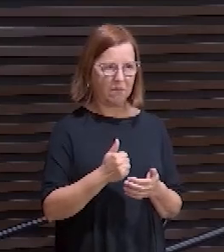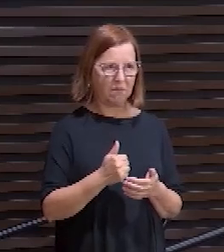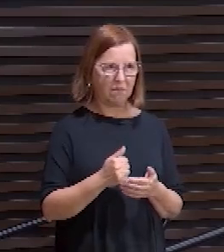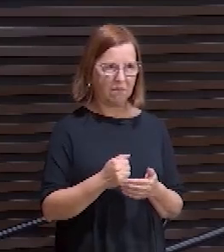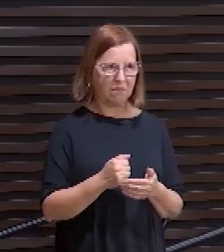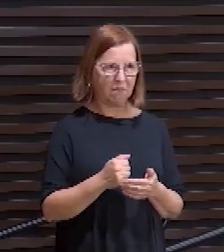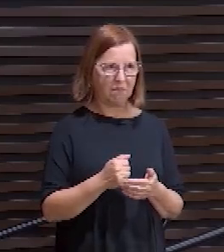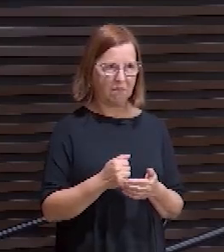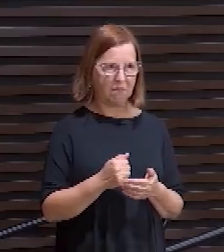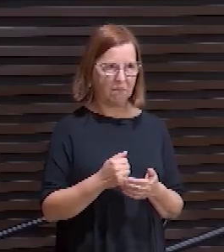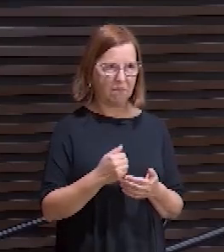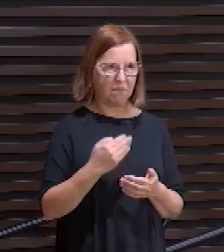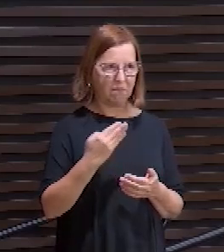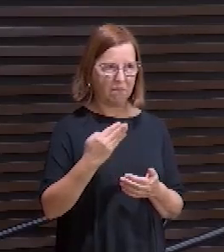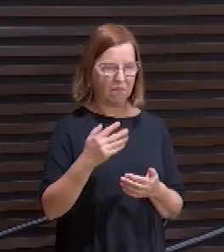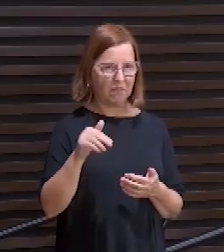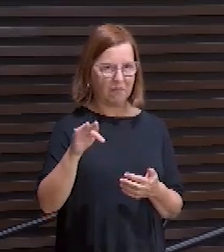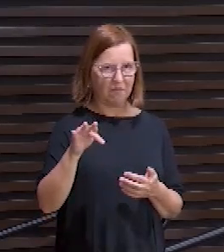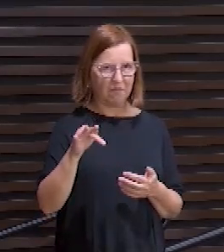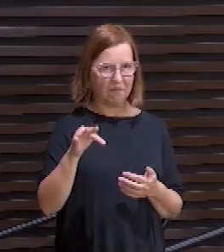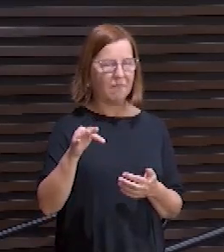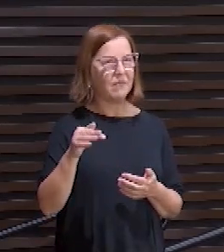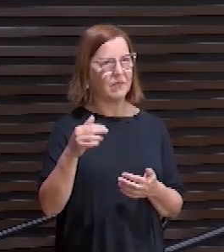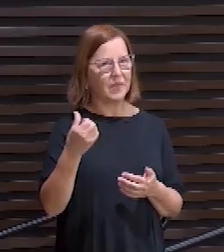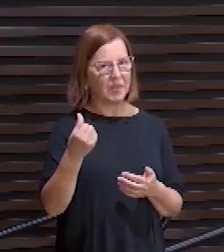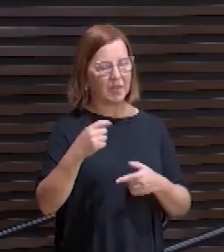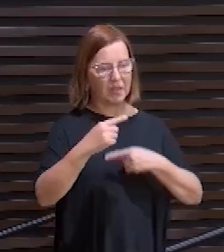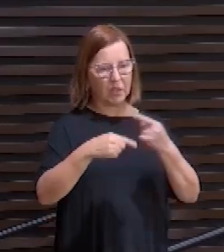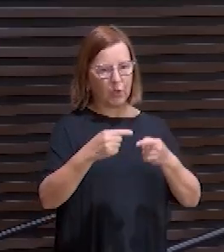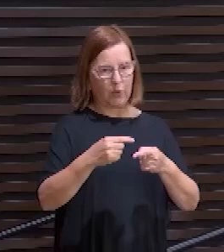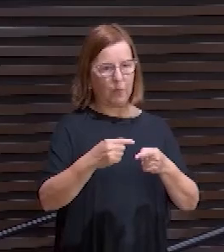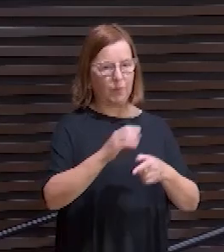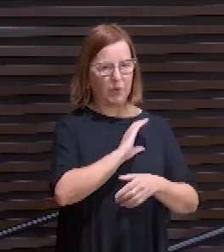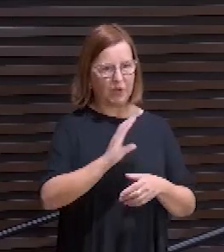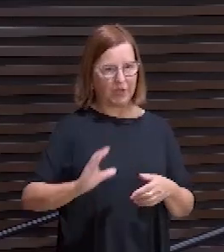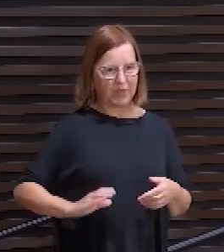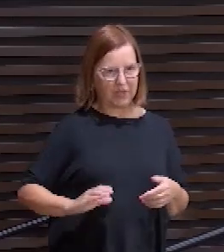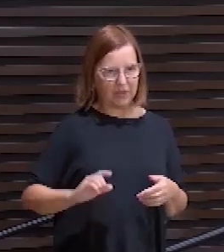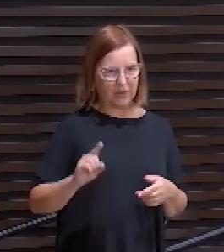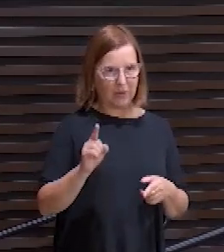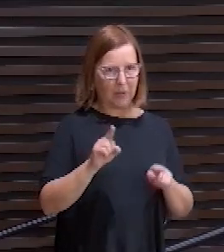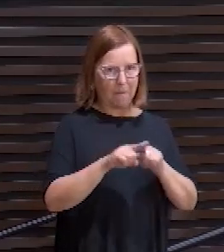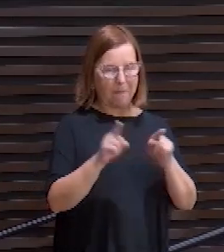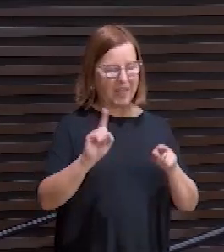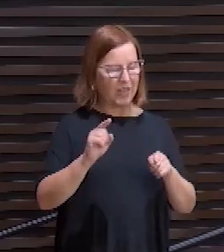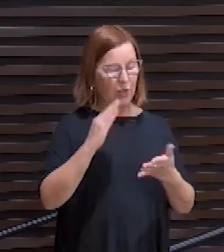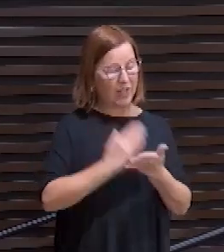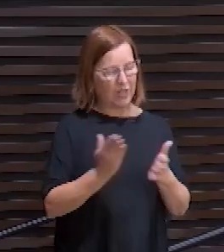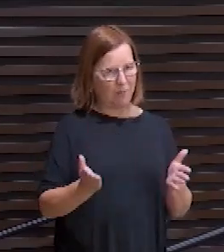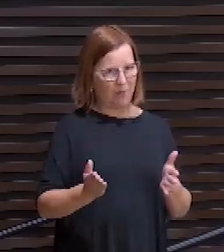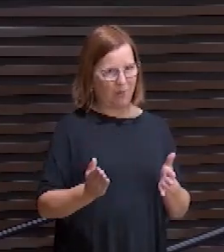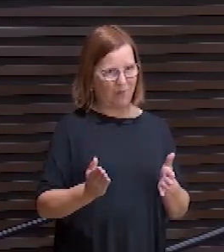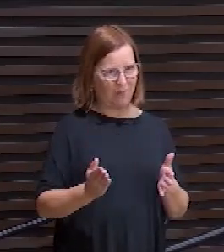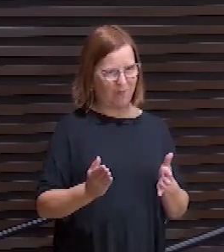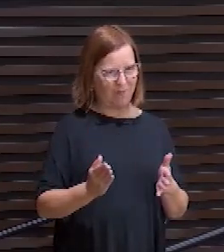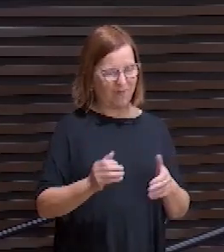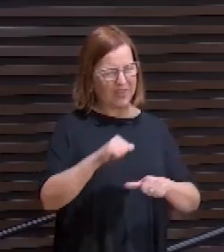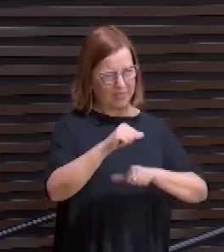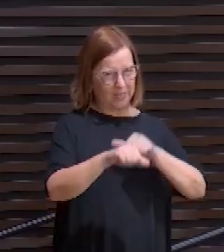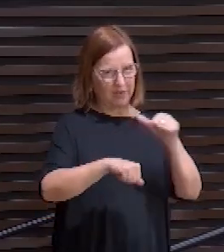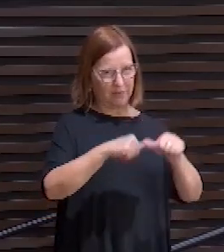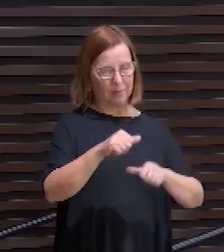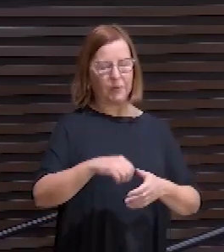acabou segundo a palavra de Deus. Ele apenas sofreu uma mutação. O Império Romano ele permanece, por exemplo, no